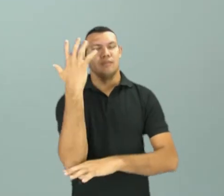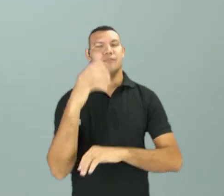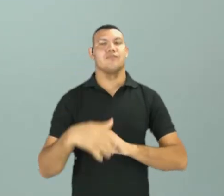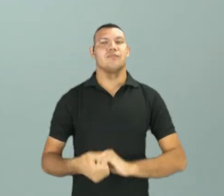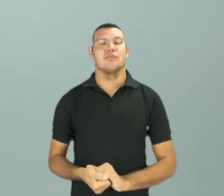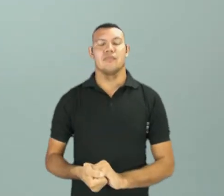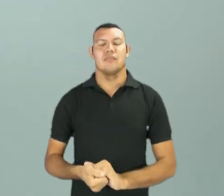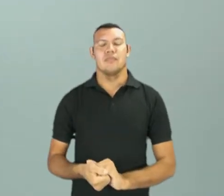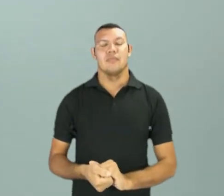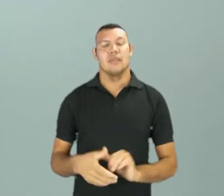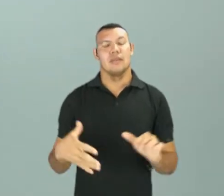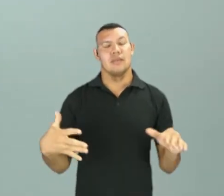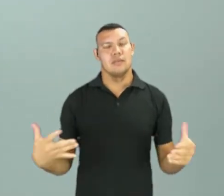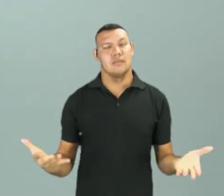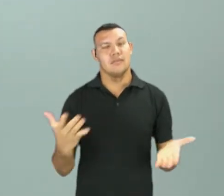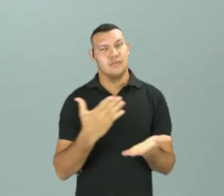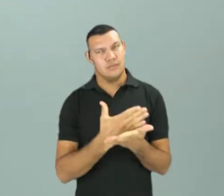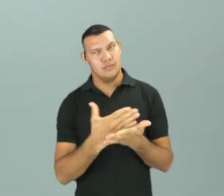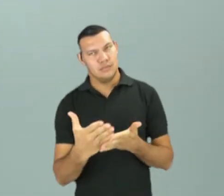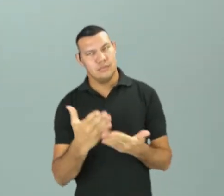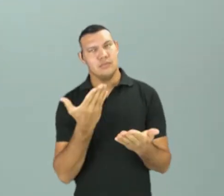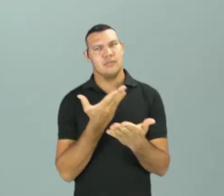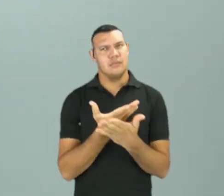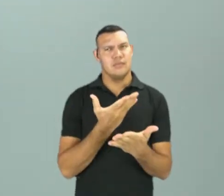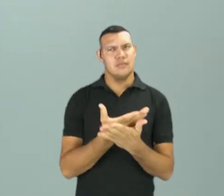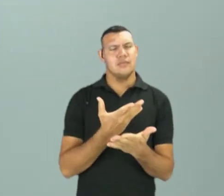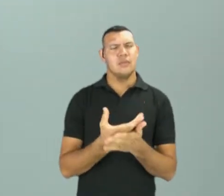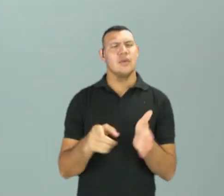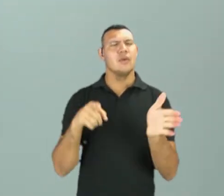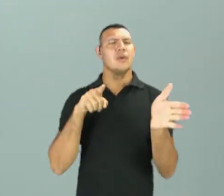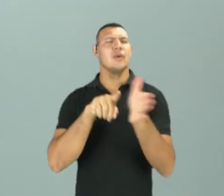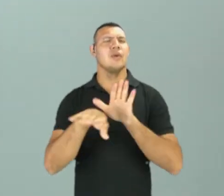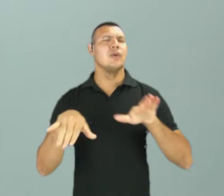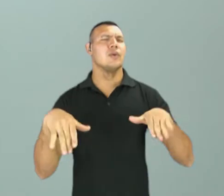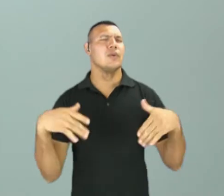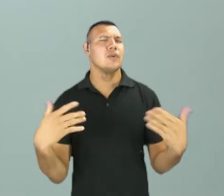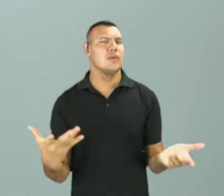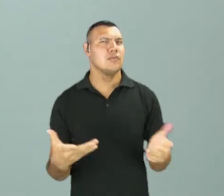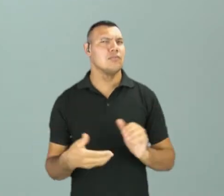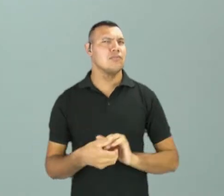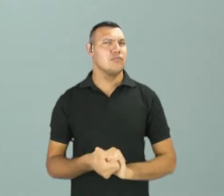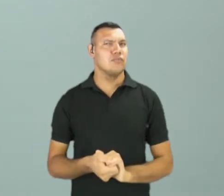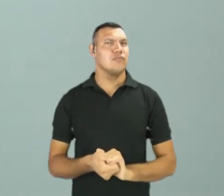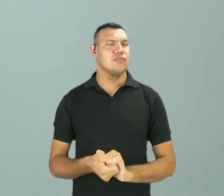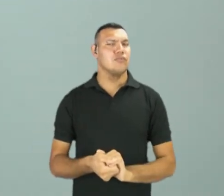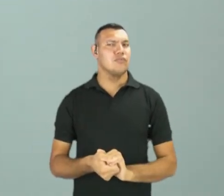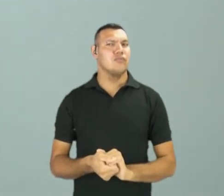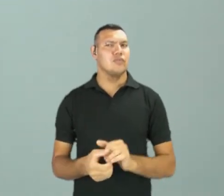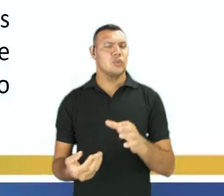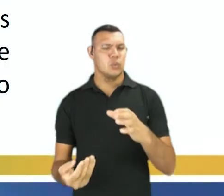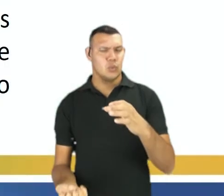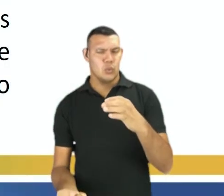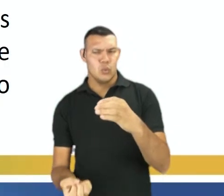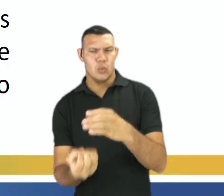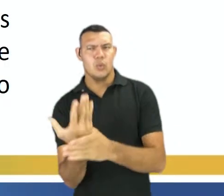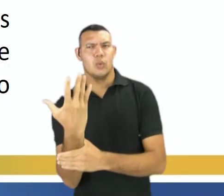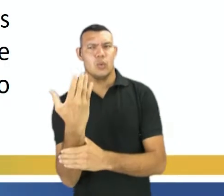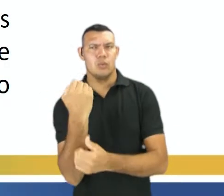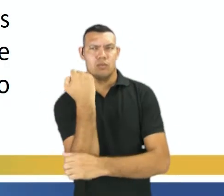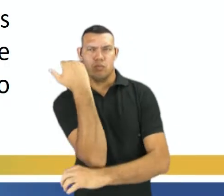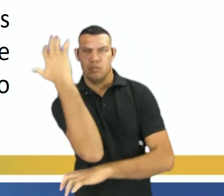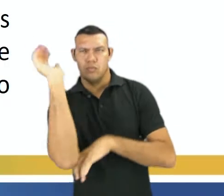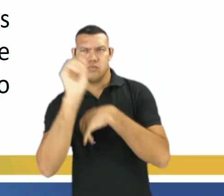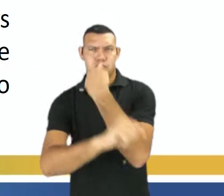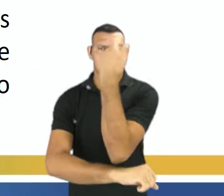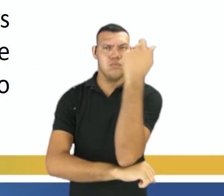para nós iniciarmos nossas aulas, nós estamos com uma pequena pergunta: o que são formações de vegetais, né? Sabemos que as formações